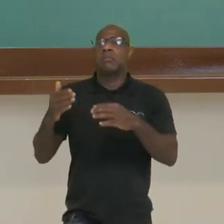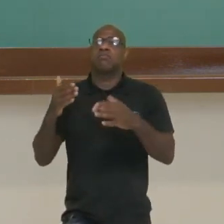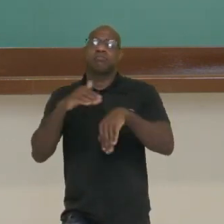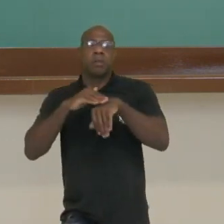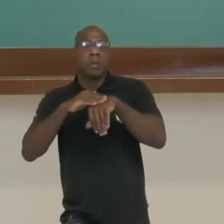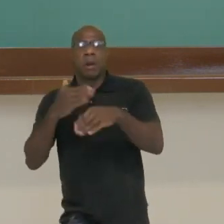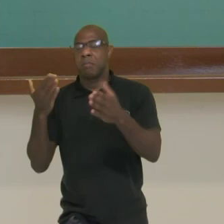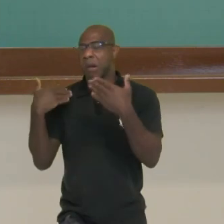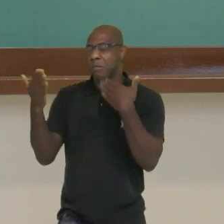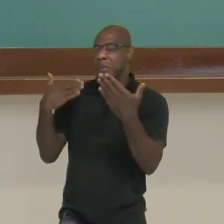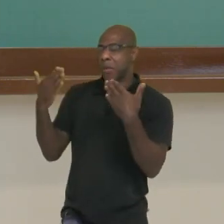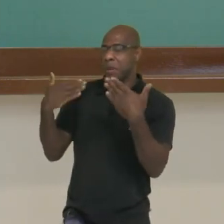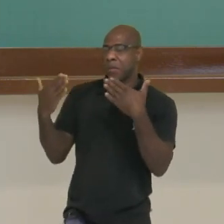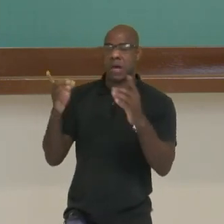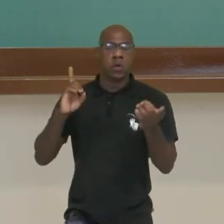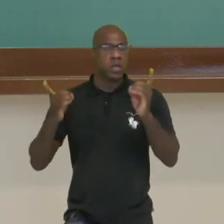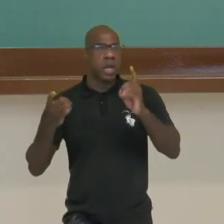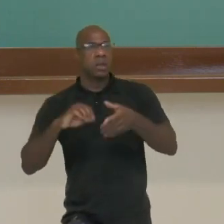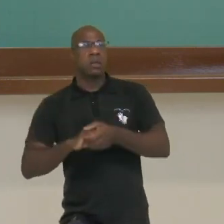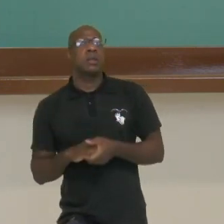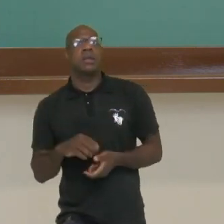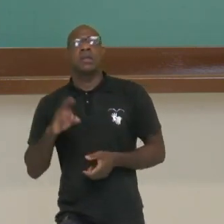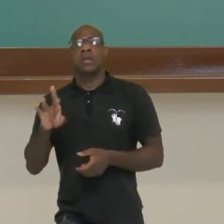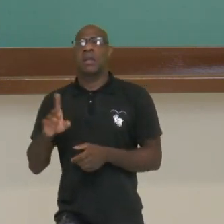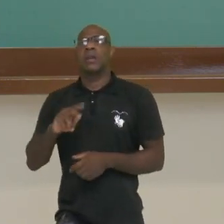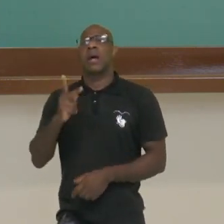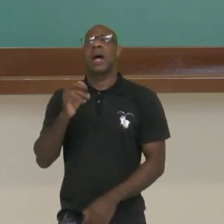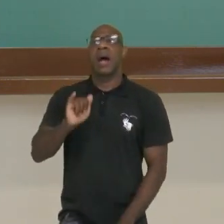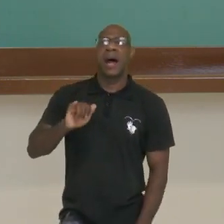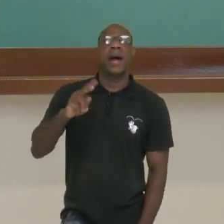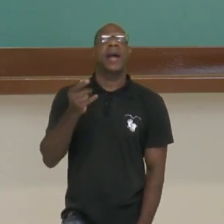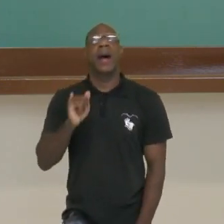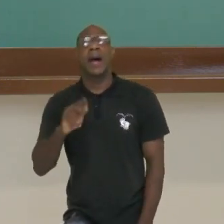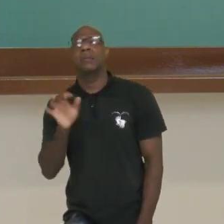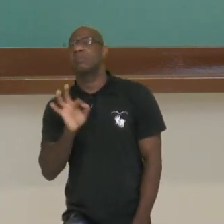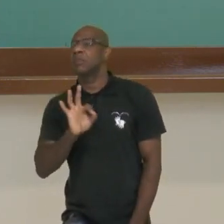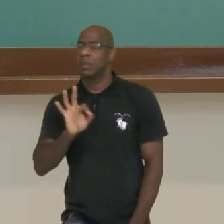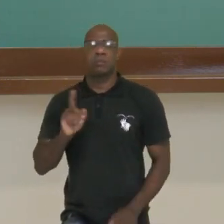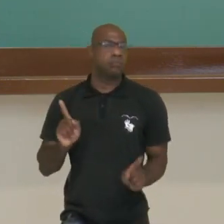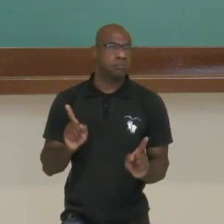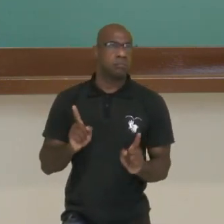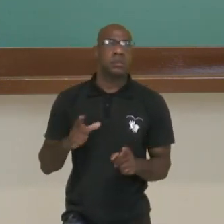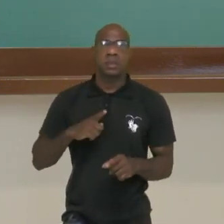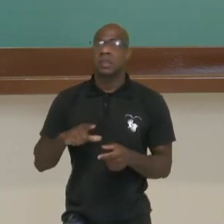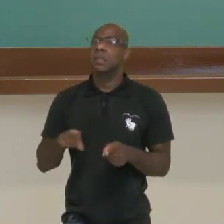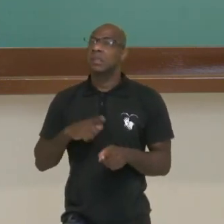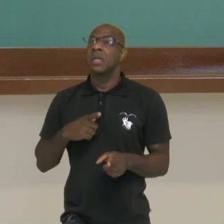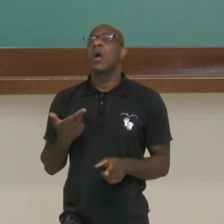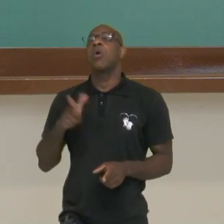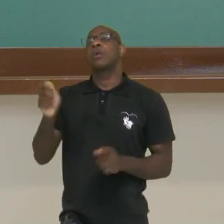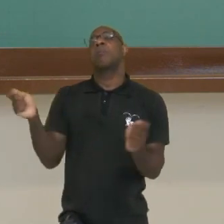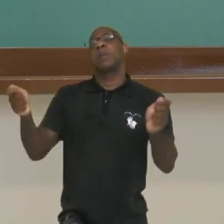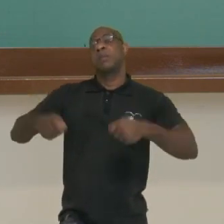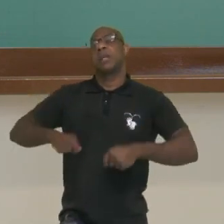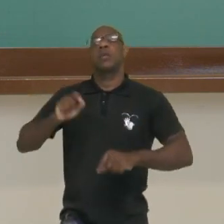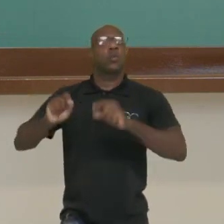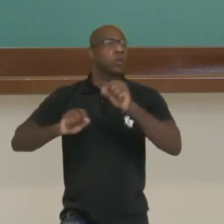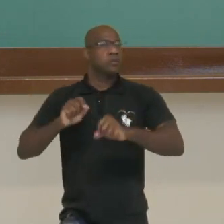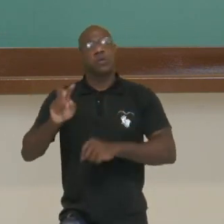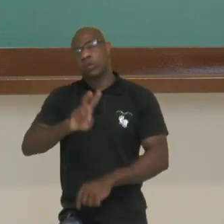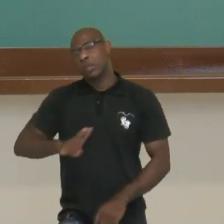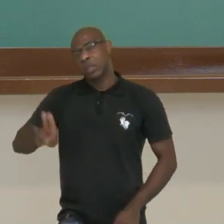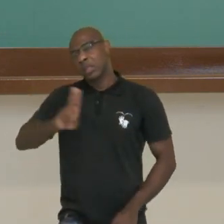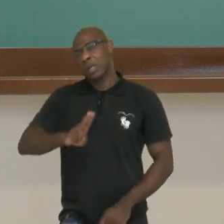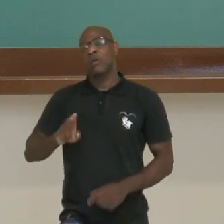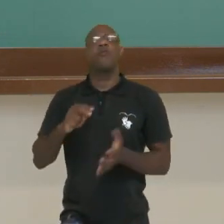temos um diálogo, hein? Nós não ficarmos só no hi, is everything okay? Não, vocês têm outras possibilidades de utilizar